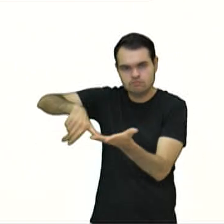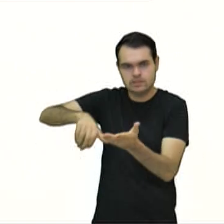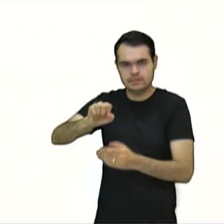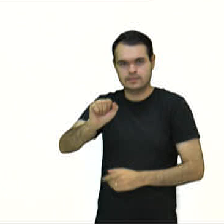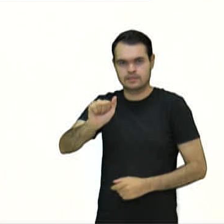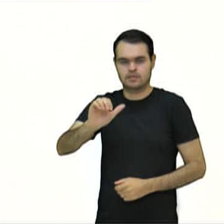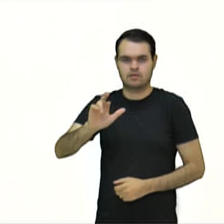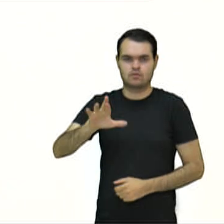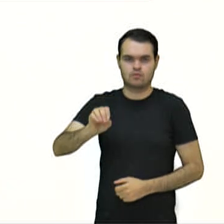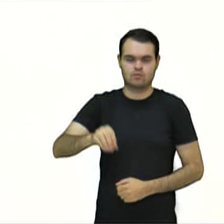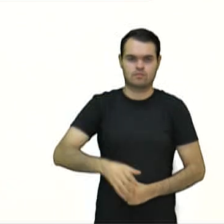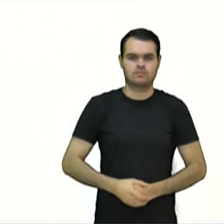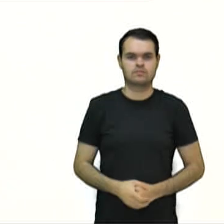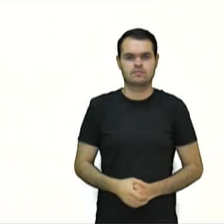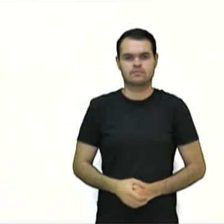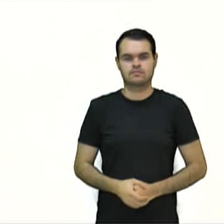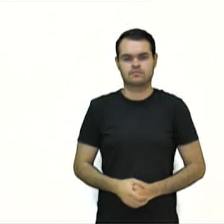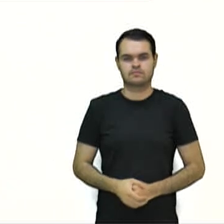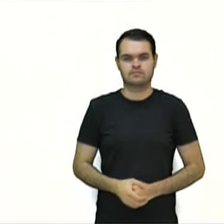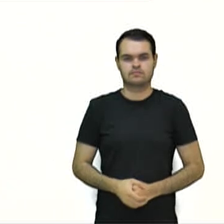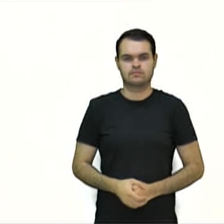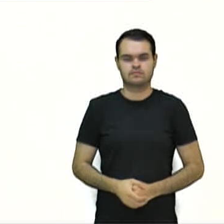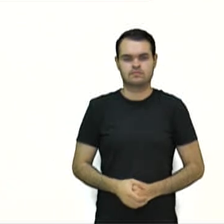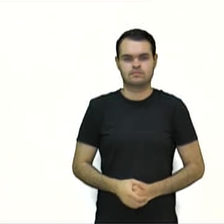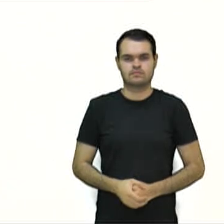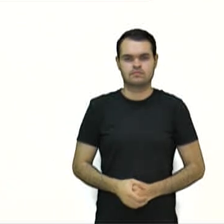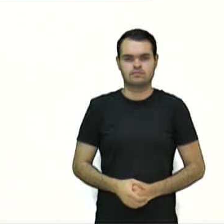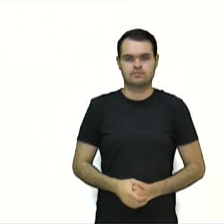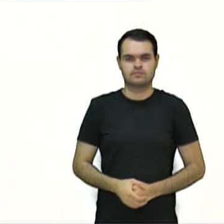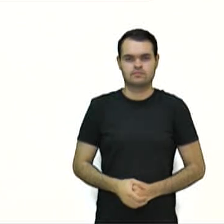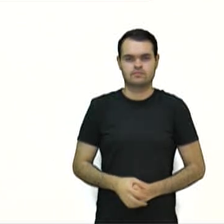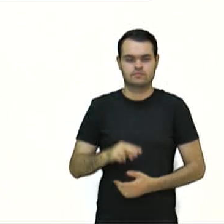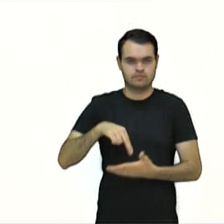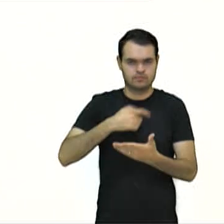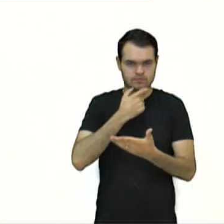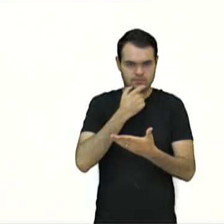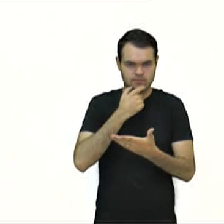I heard the music years before, but the man